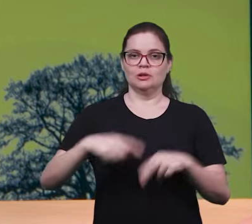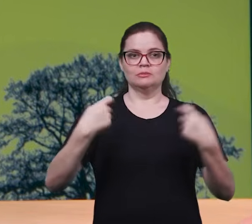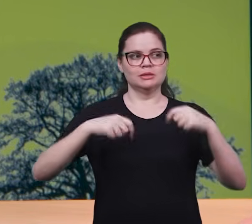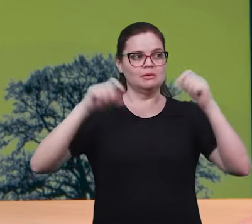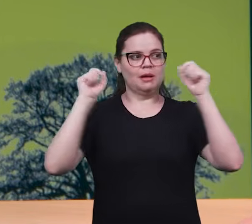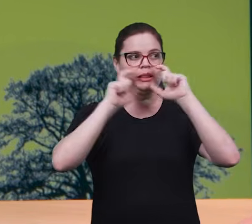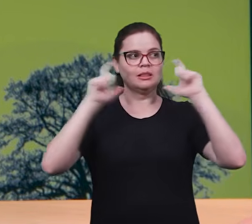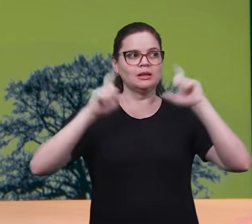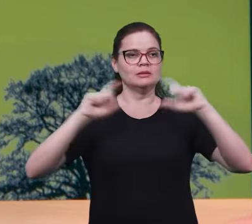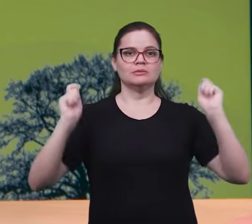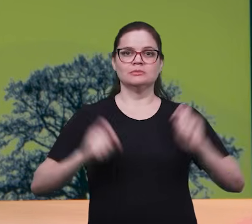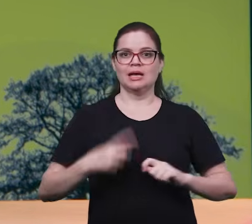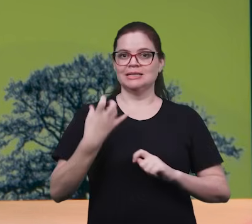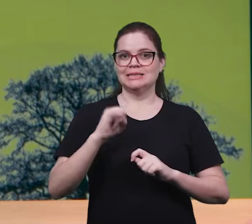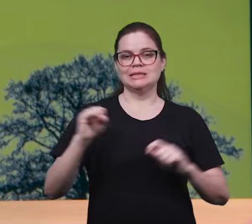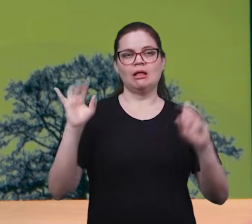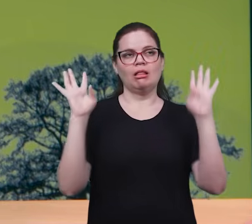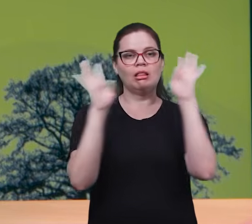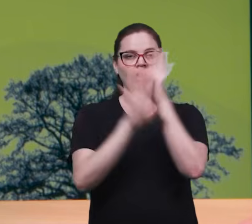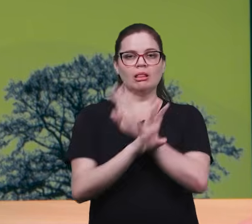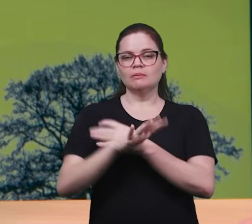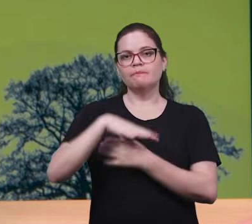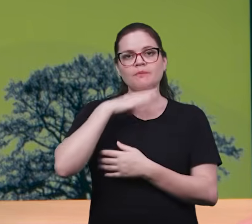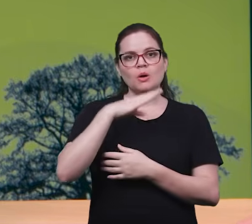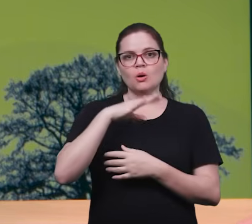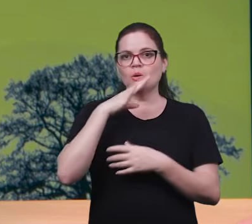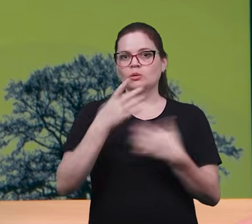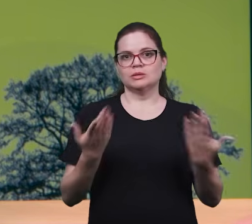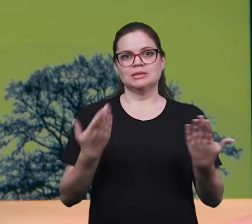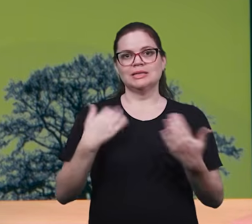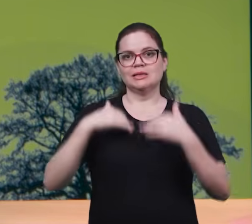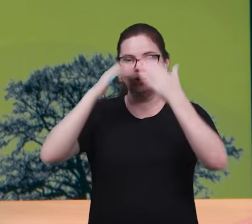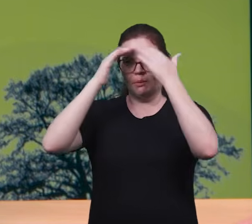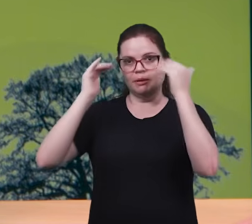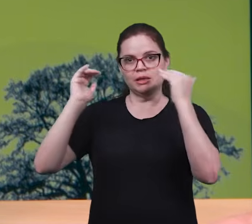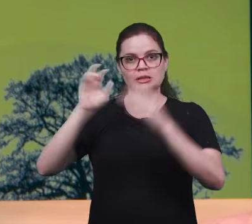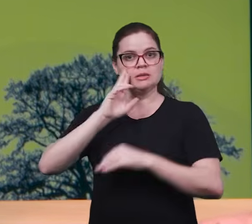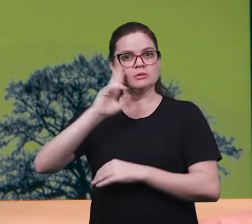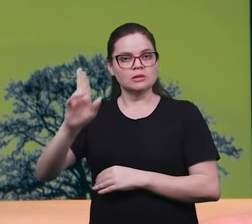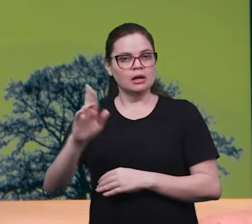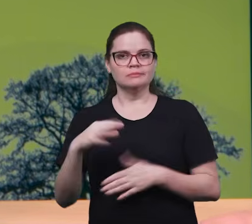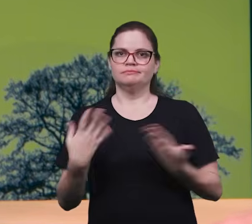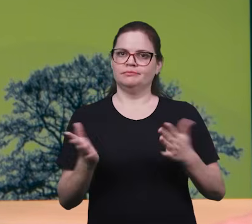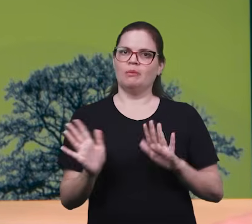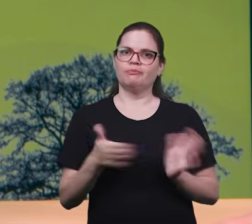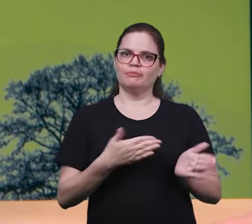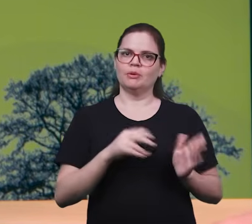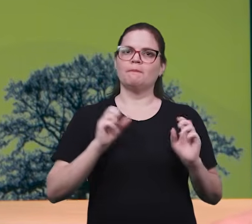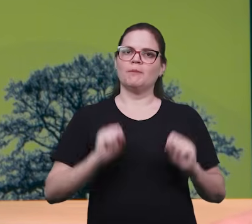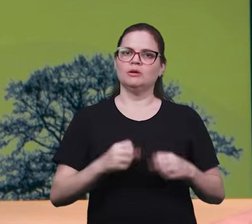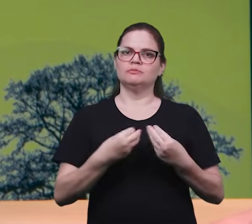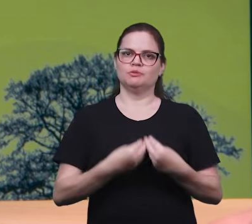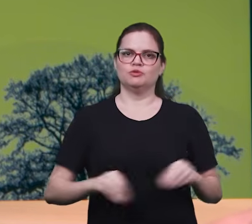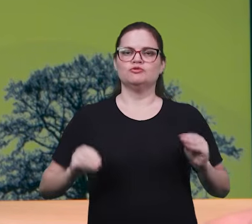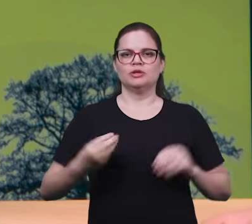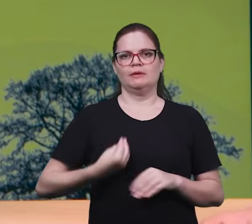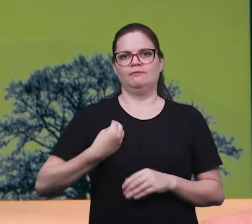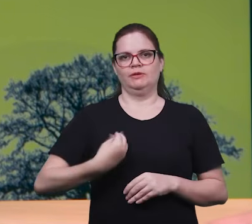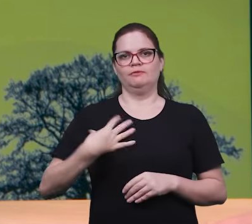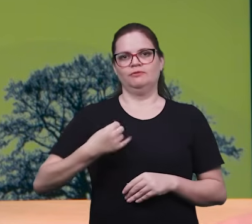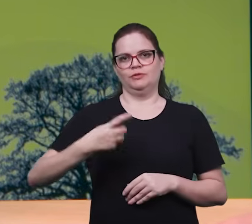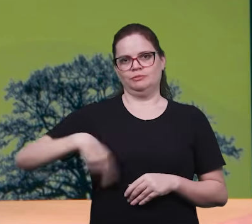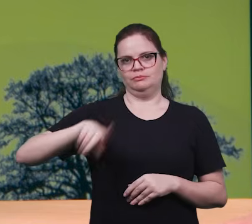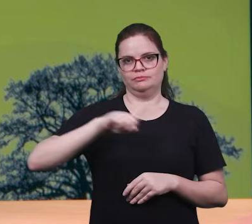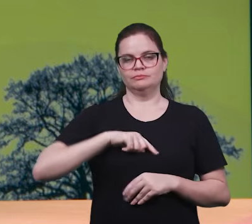atentos e não nos adequarmos àquilo que o Senhor pede, que orienta que façamos, nós podemos ser muito prejudicados. Então, é muito